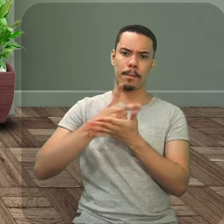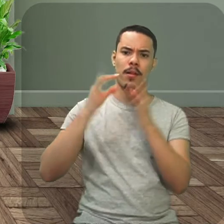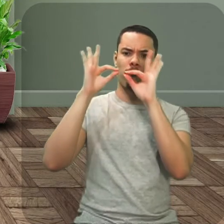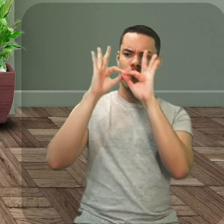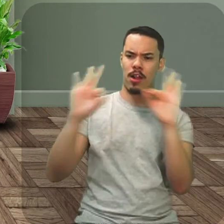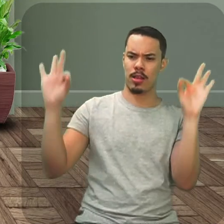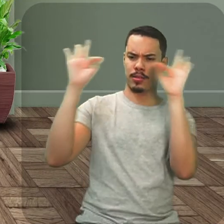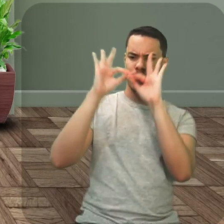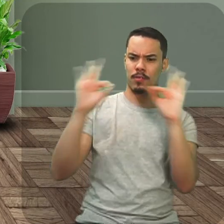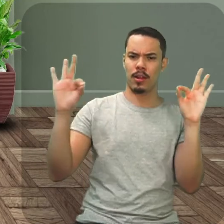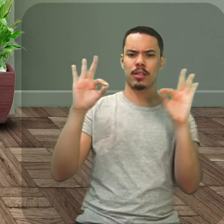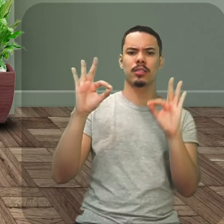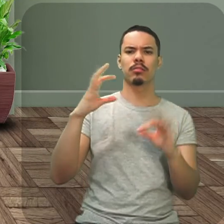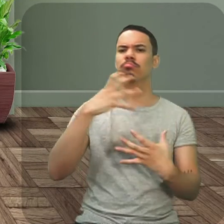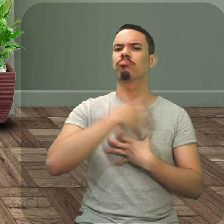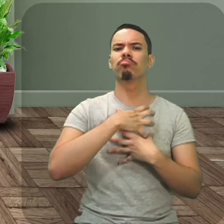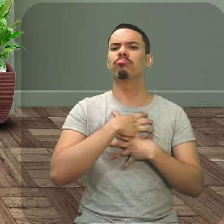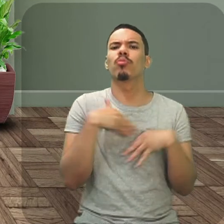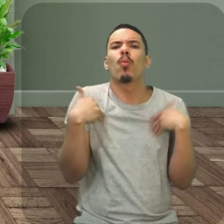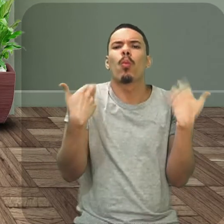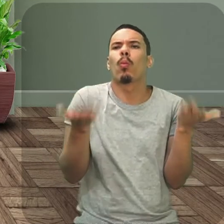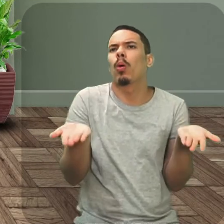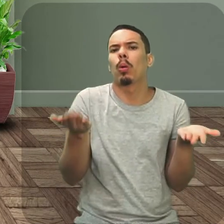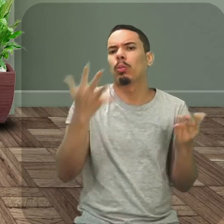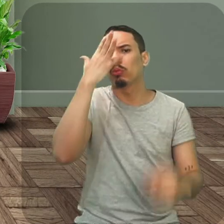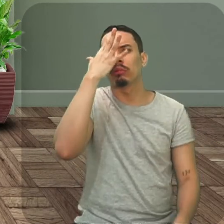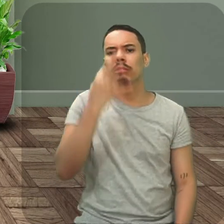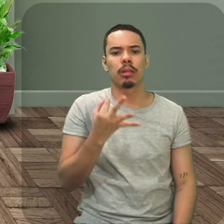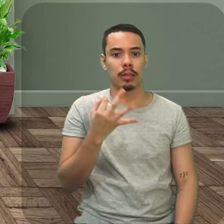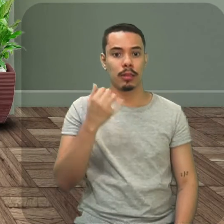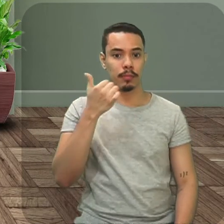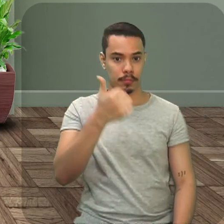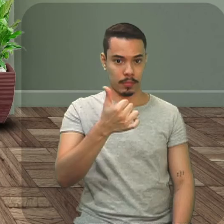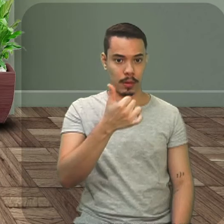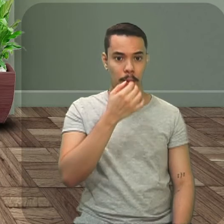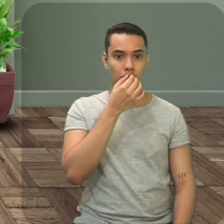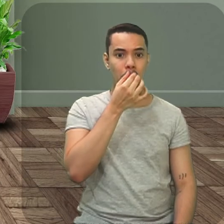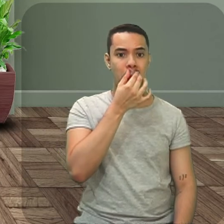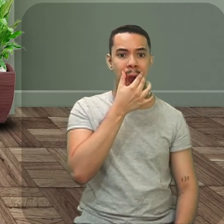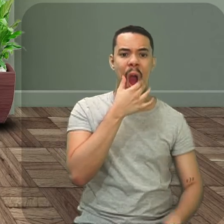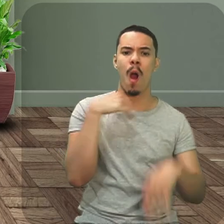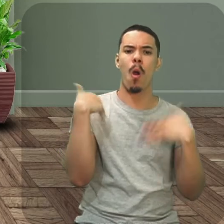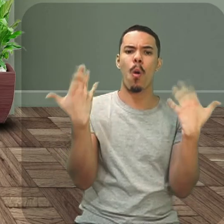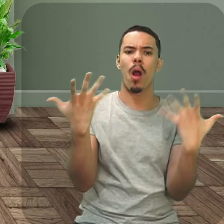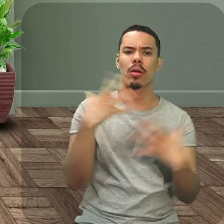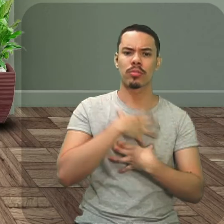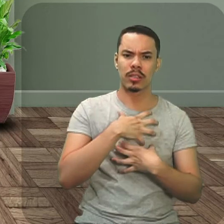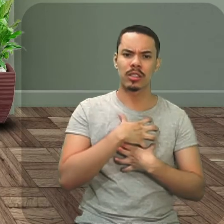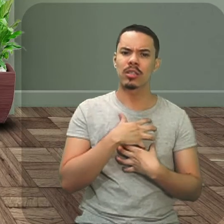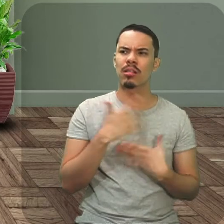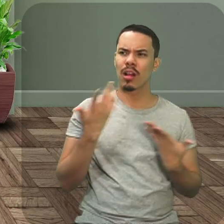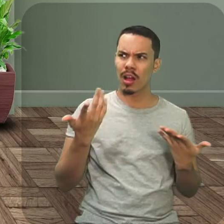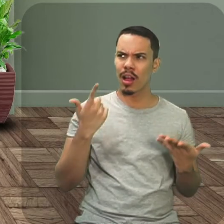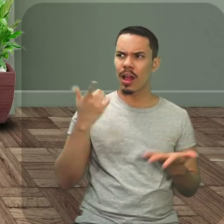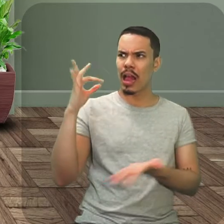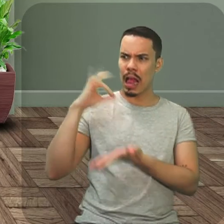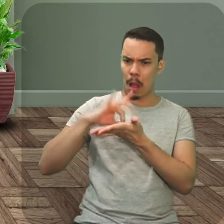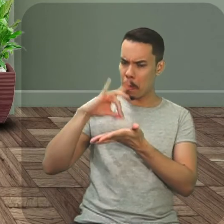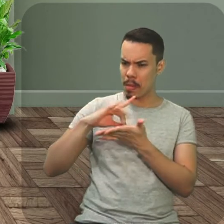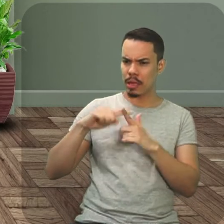né E vai ver qual o sentido que tá dando Ah tá bom Qual é o sentido Será que realmente